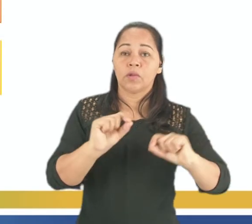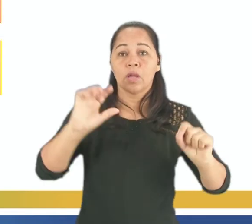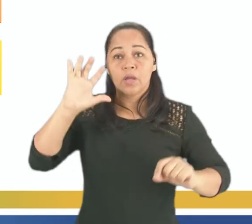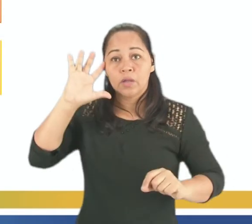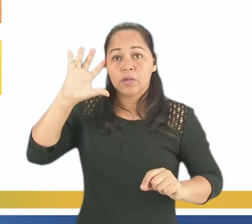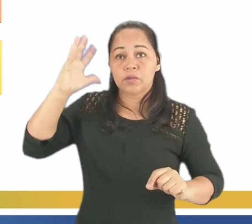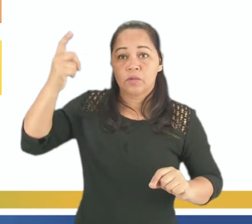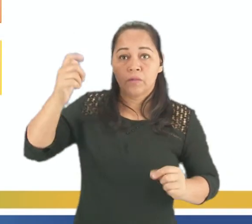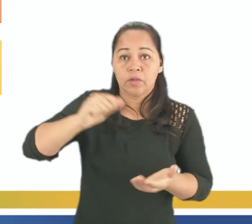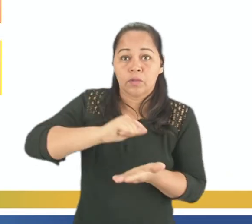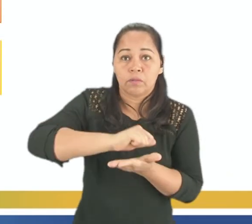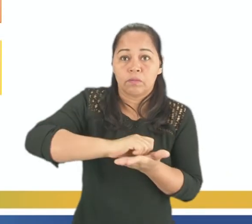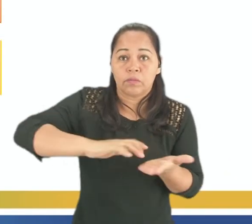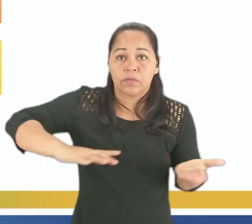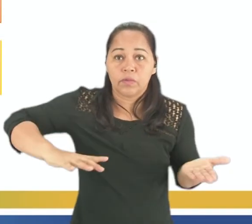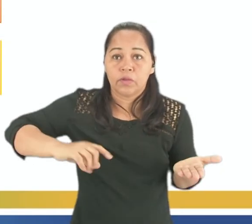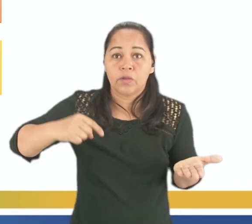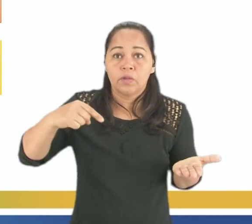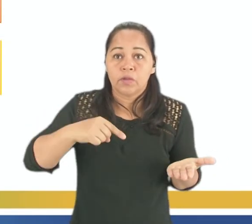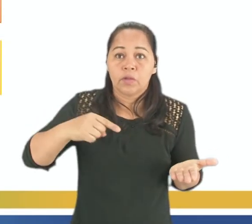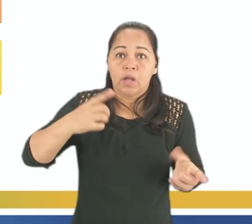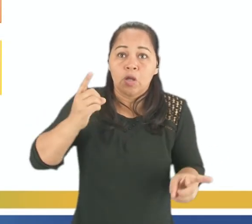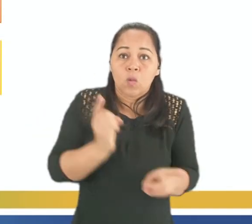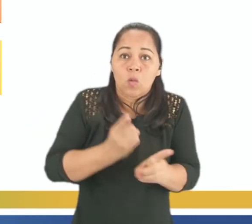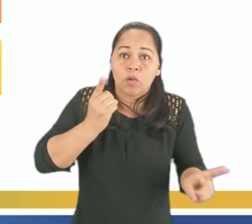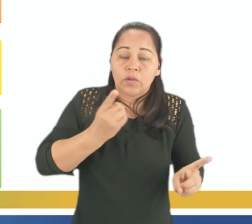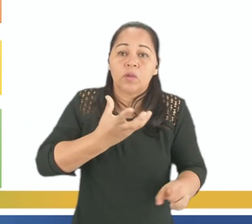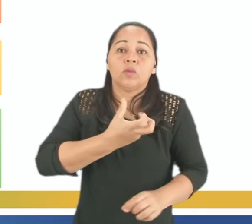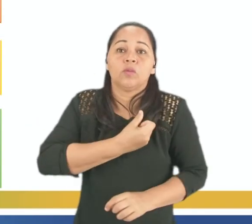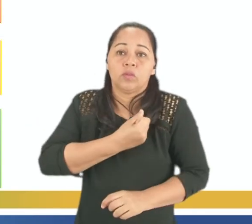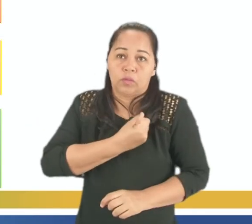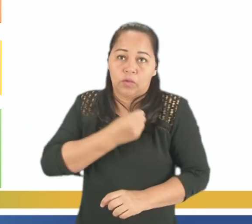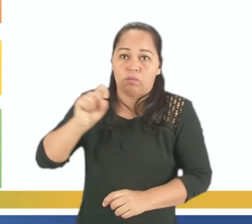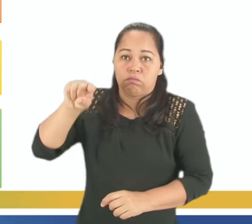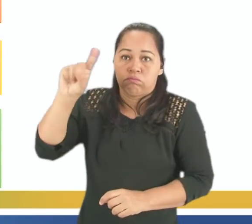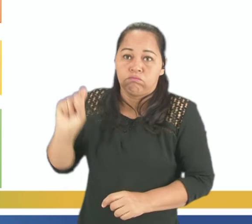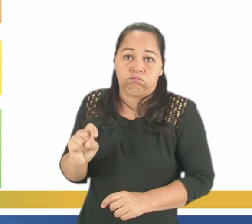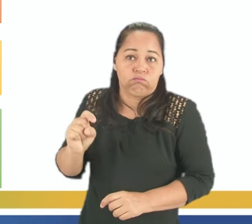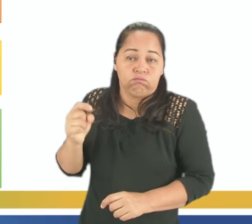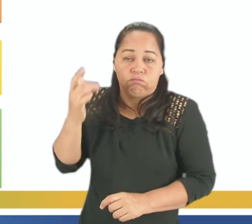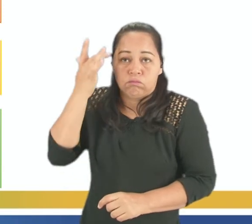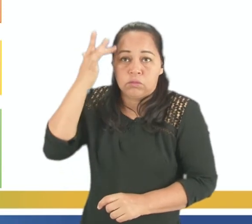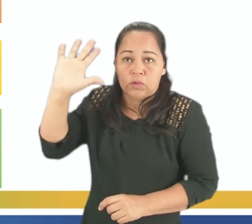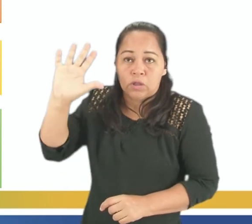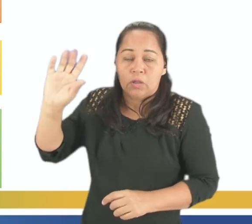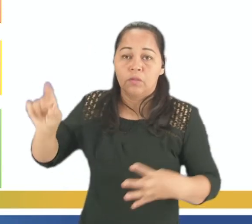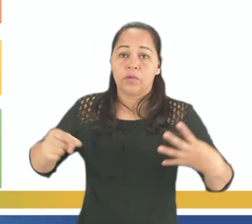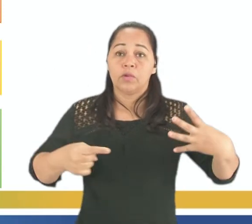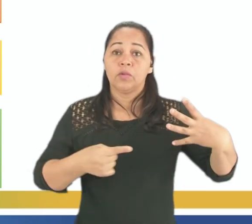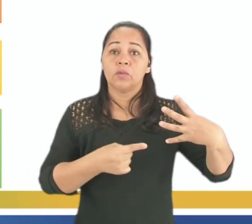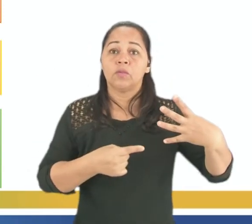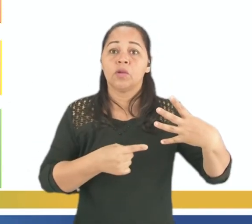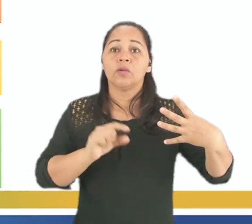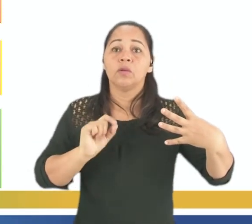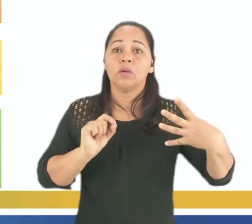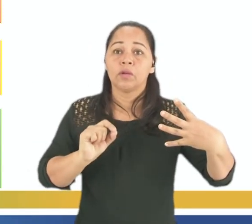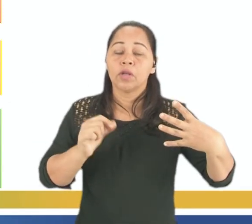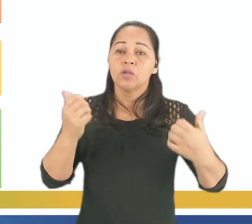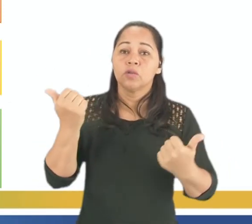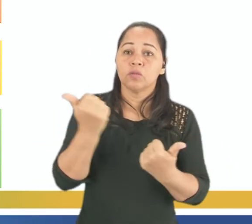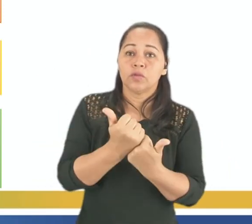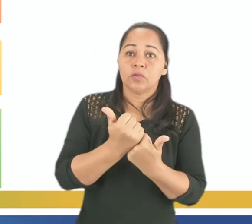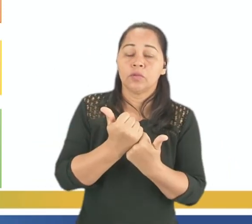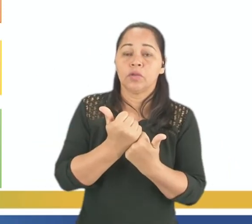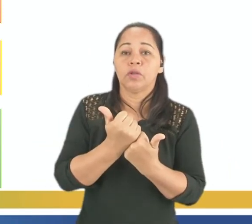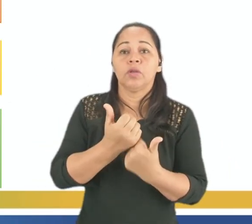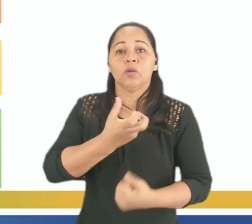essa segunda equação até encontrar o valor da incógnita, se possível. E o passo 4 consiste em substituir o valor